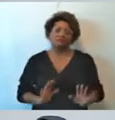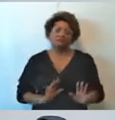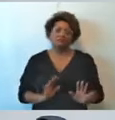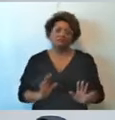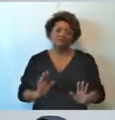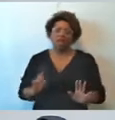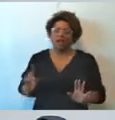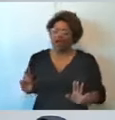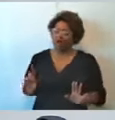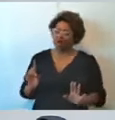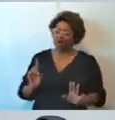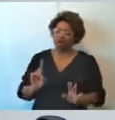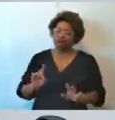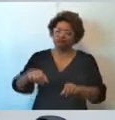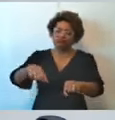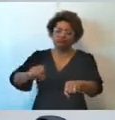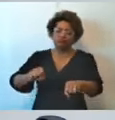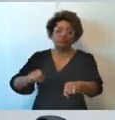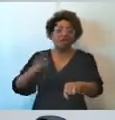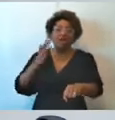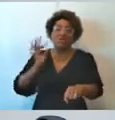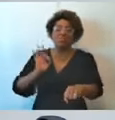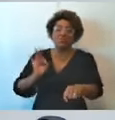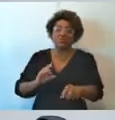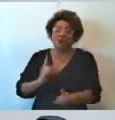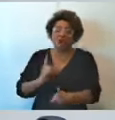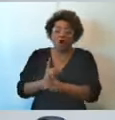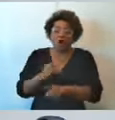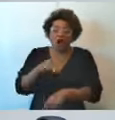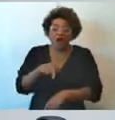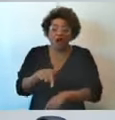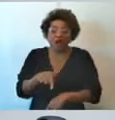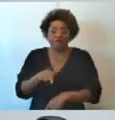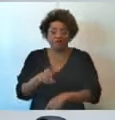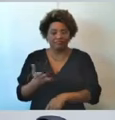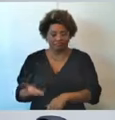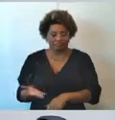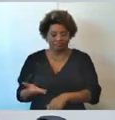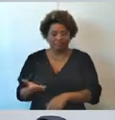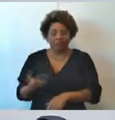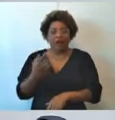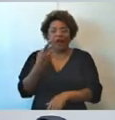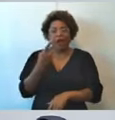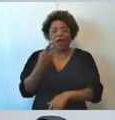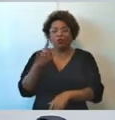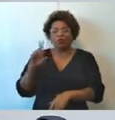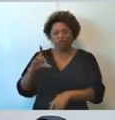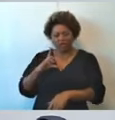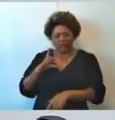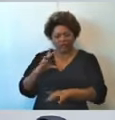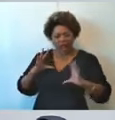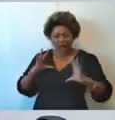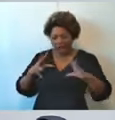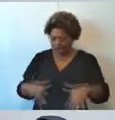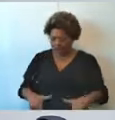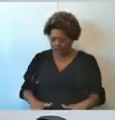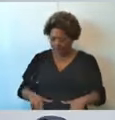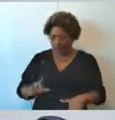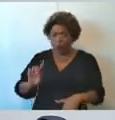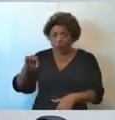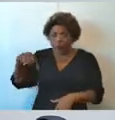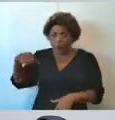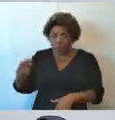você não sabe o que você vai pegar ali na frente. Você passa um dia, tá limpinho o asfalto, no outro dia tá um buraco lá, sem sinalização, sem nada.